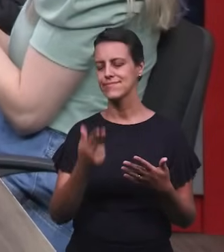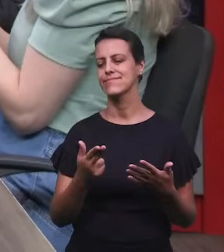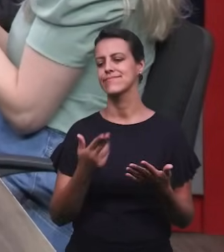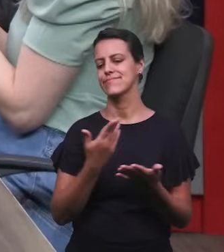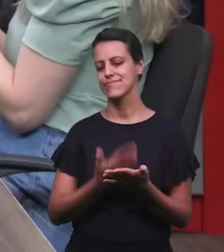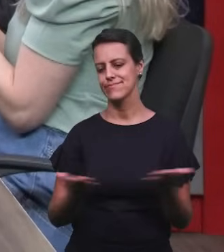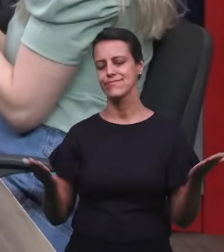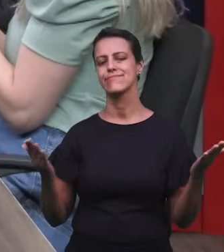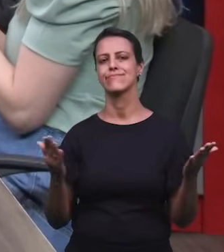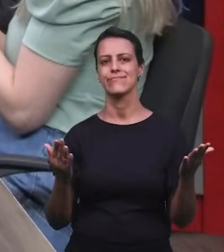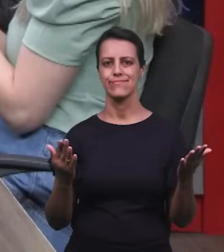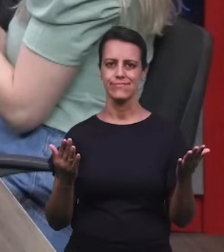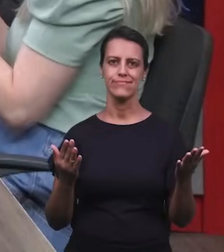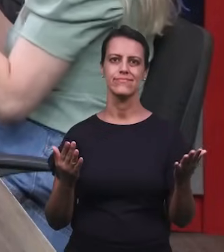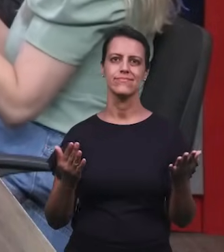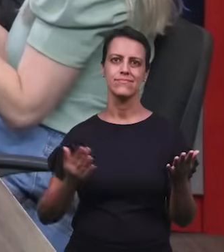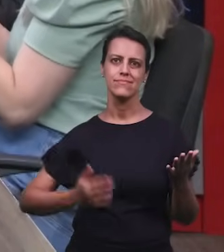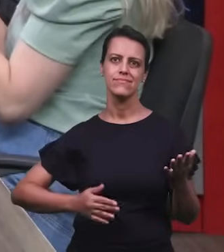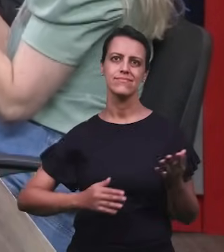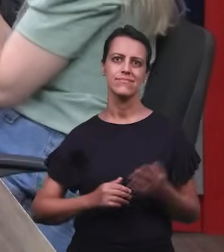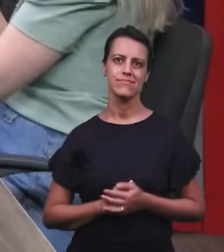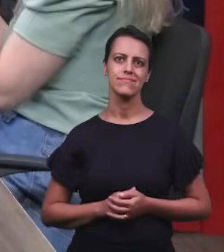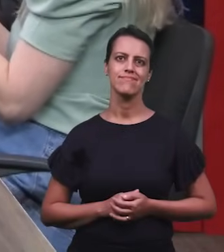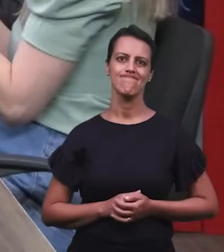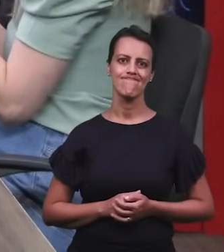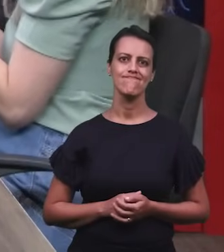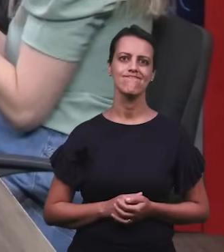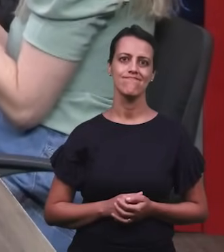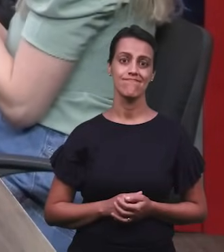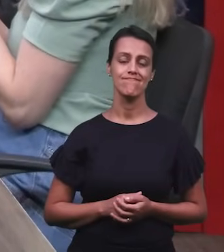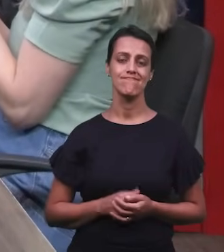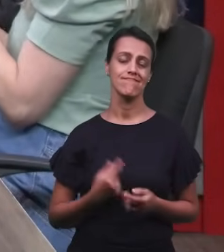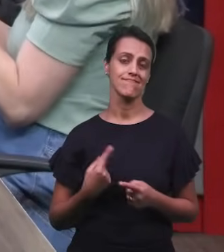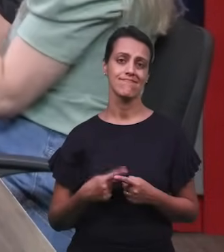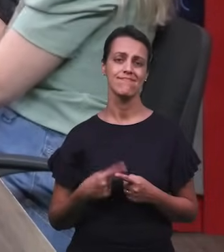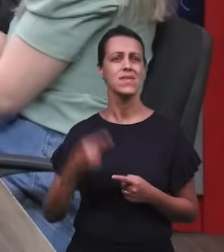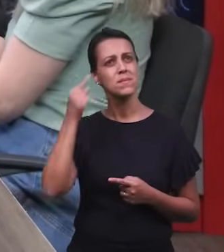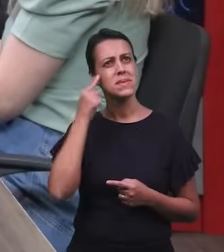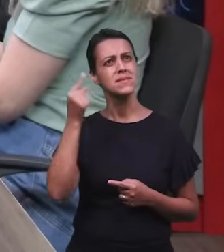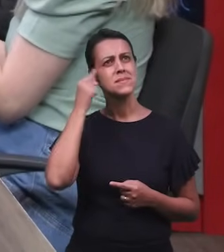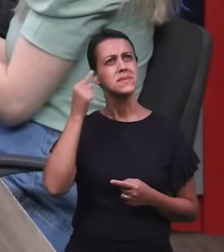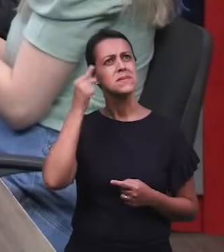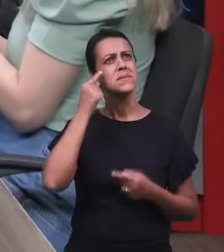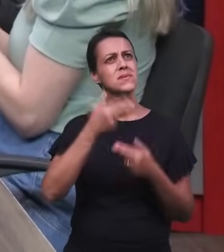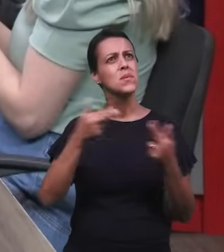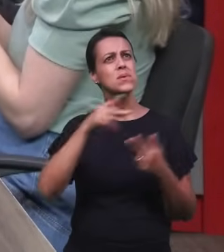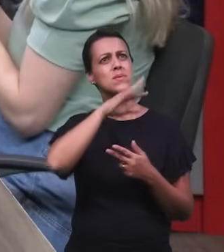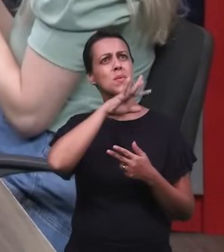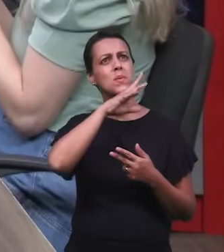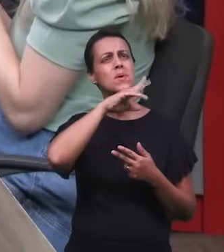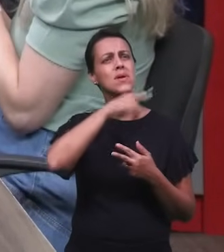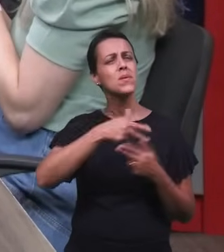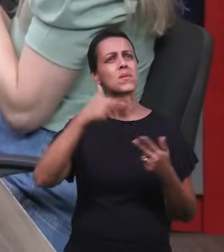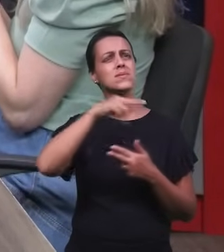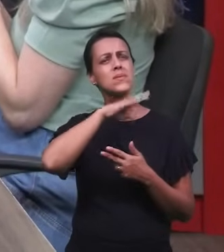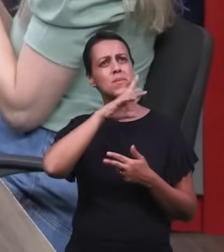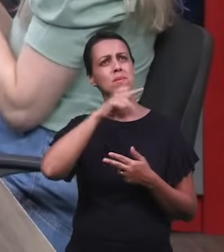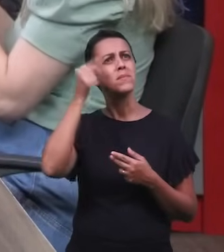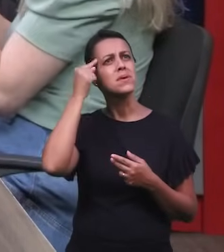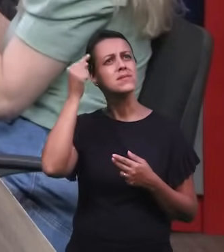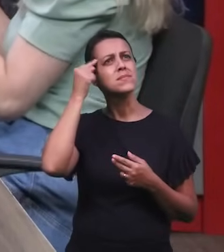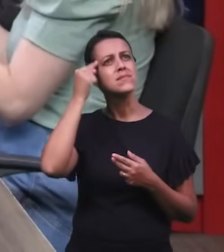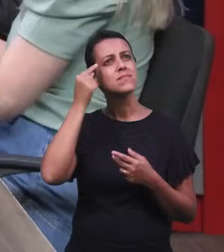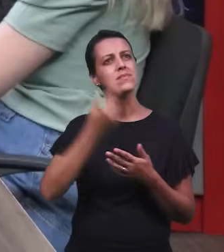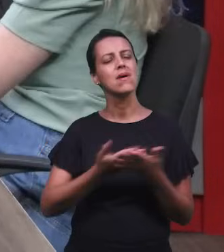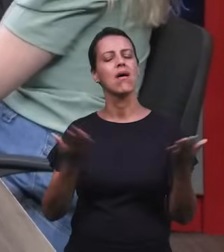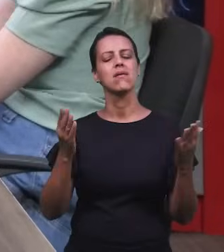nisso. Então, aquela atividade até às vezes perde o brilho, né? Porque já pensou em tantos pontos ruins que às